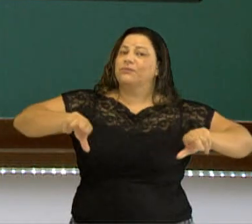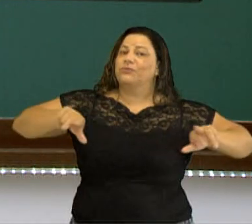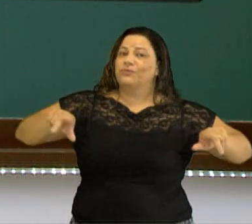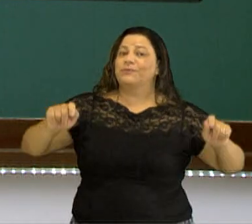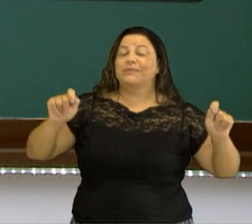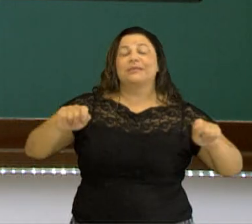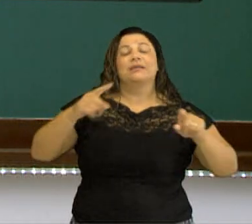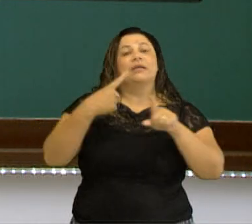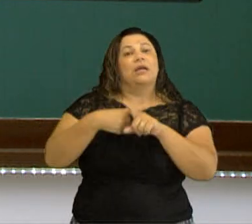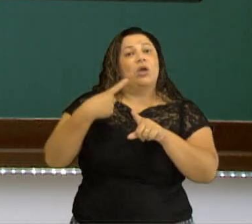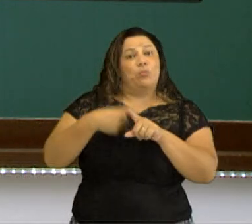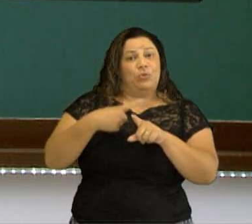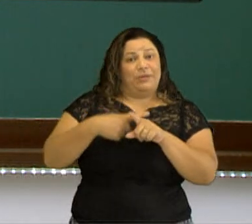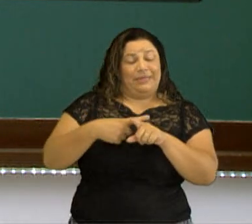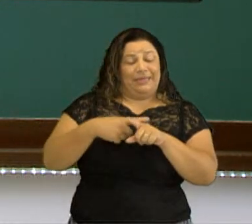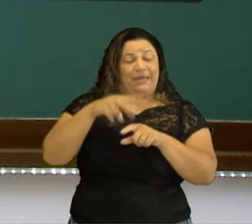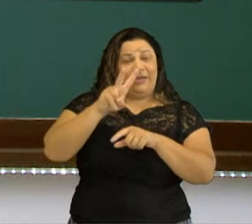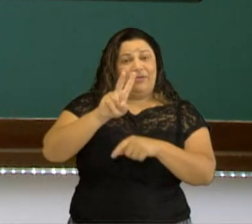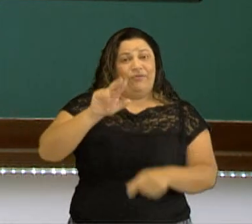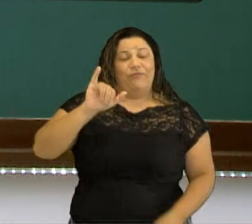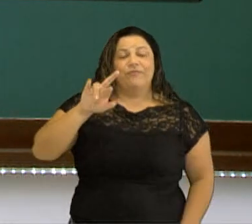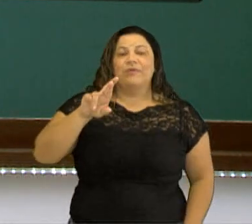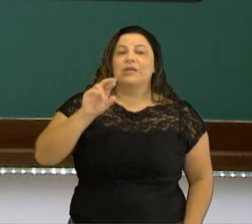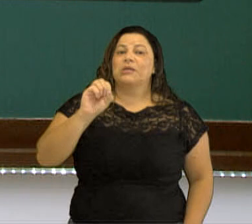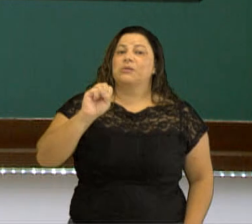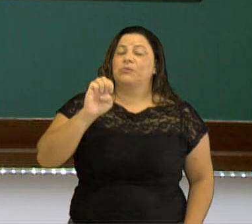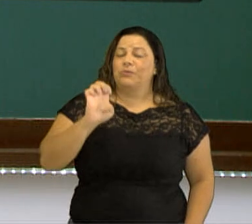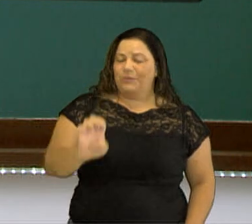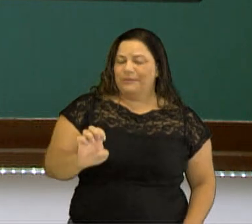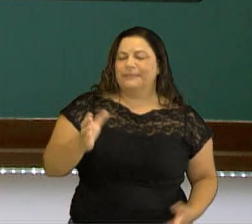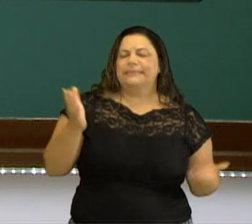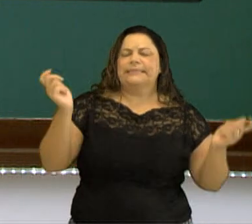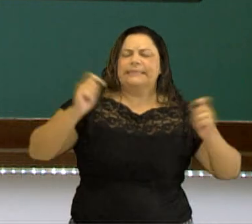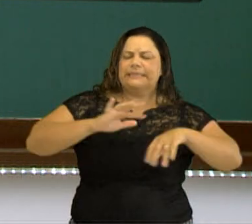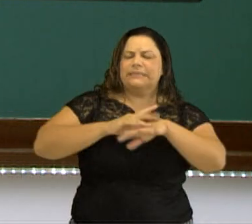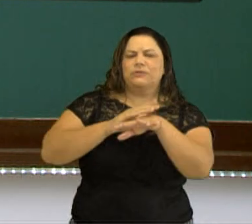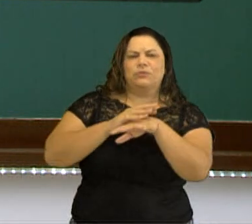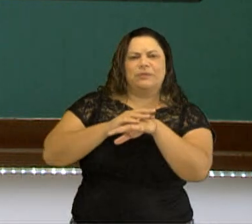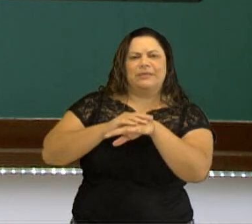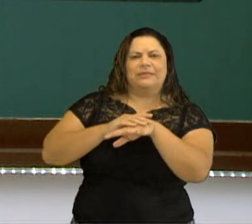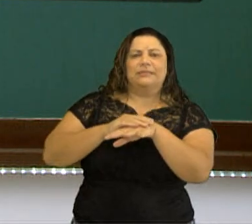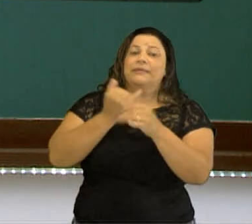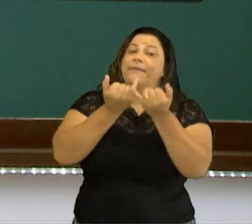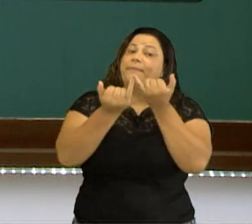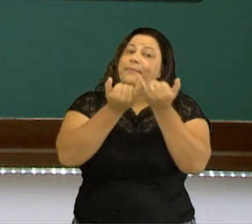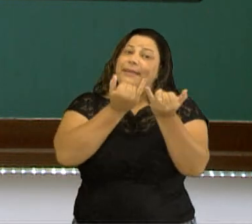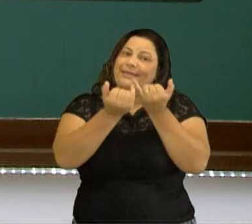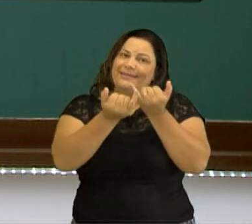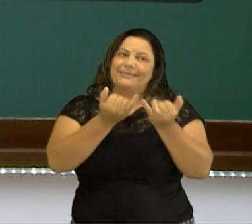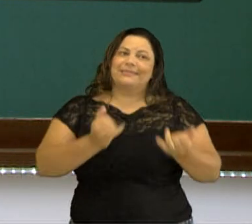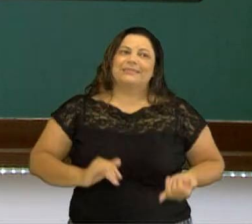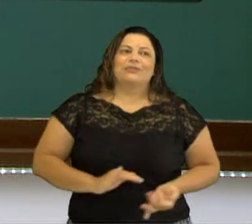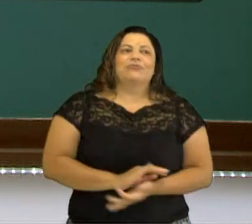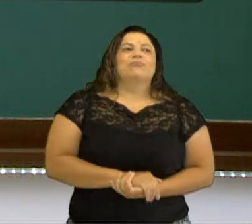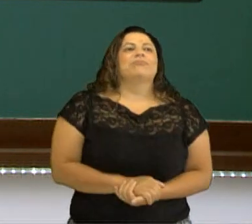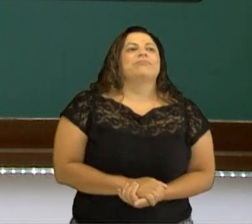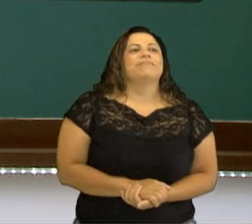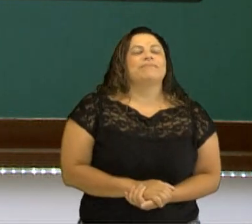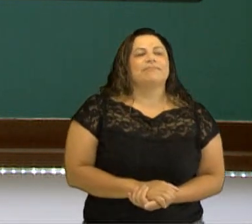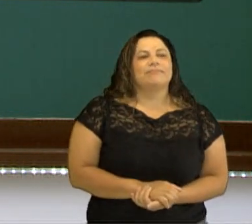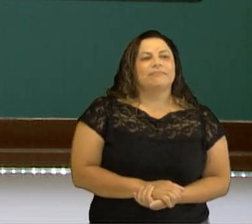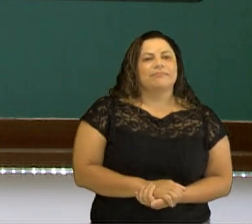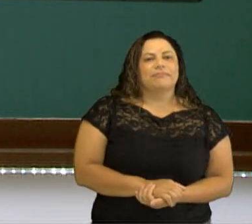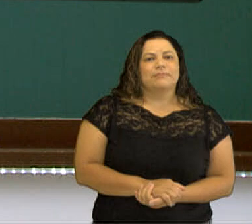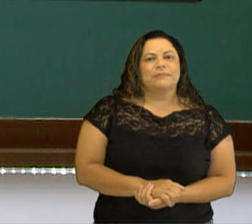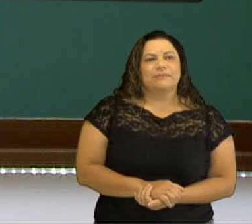Até porque viroses, que são doenças causadas por vírus, têm sintomas muito parecidos. Quando a